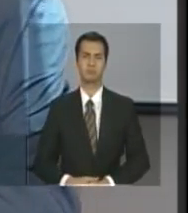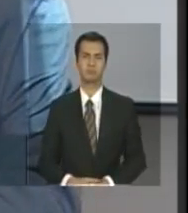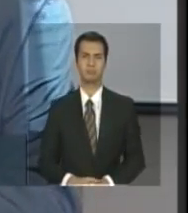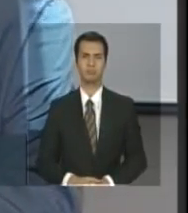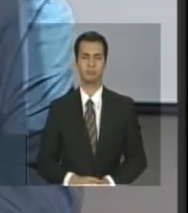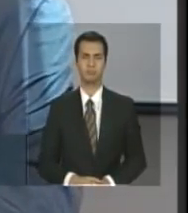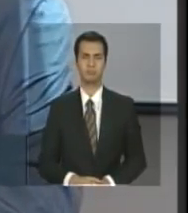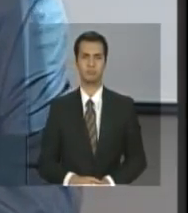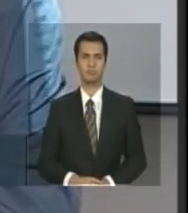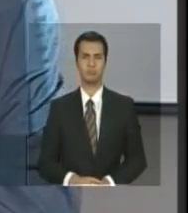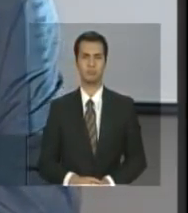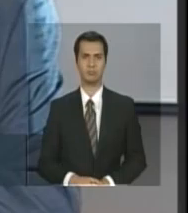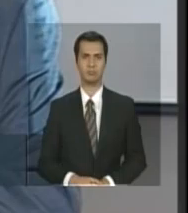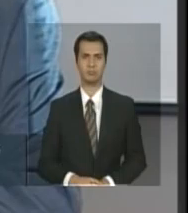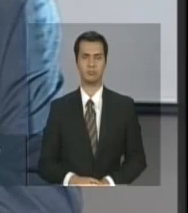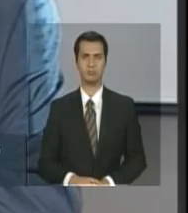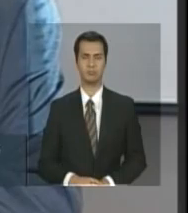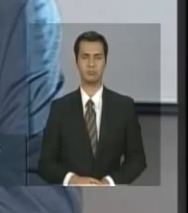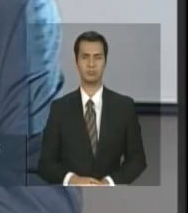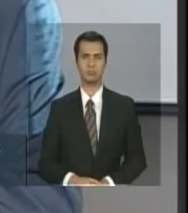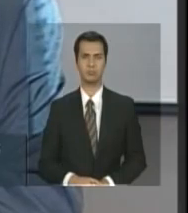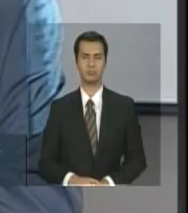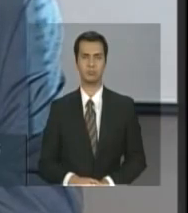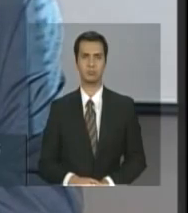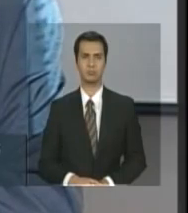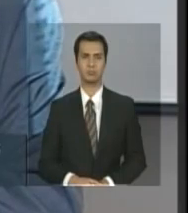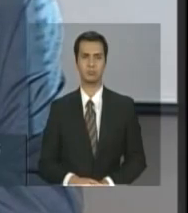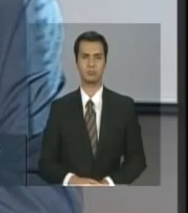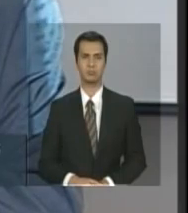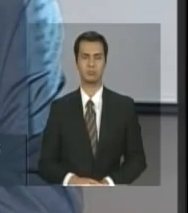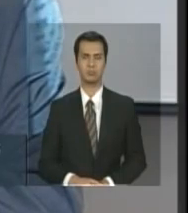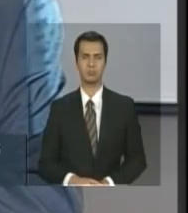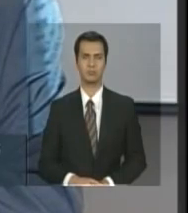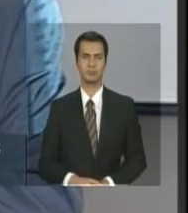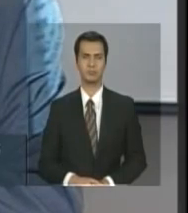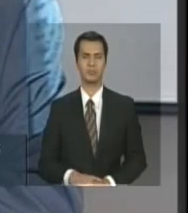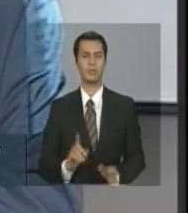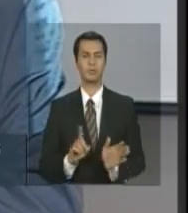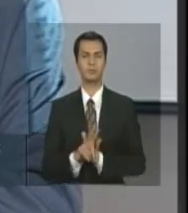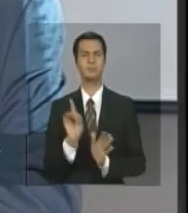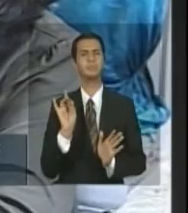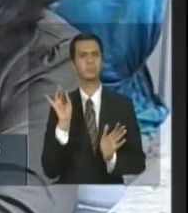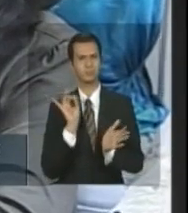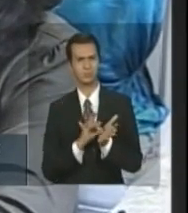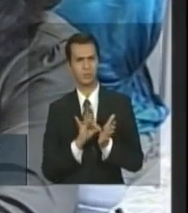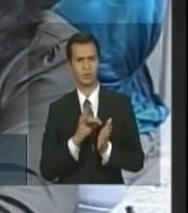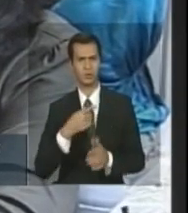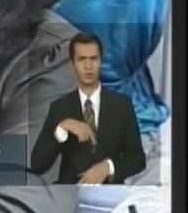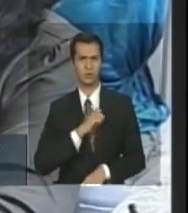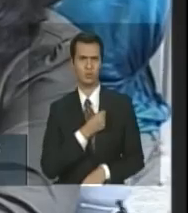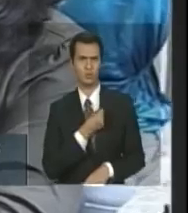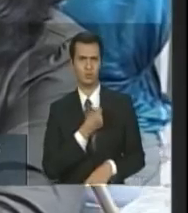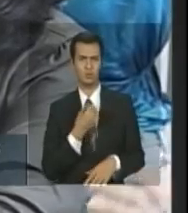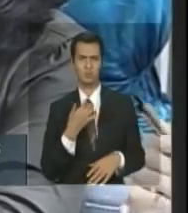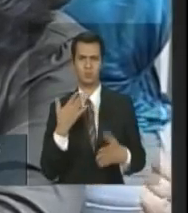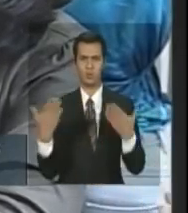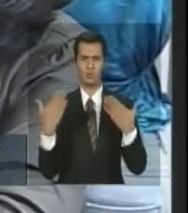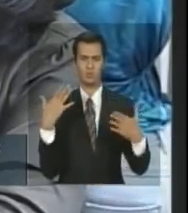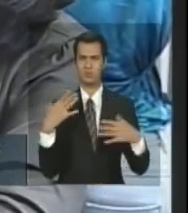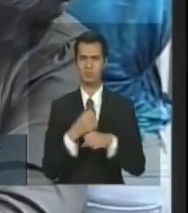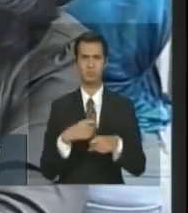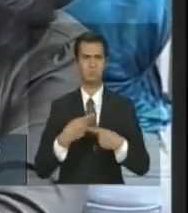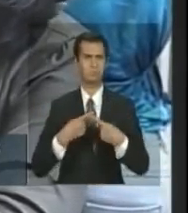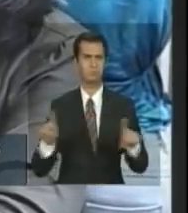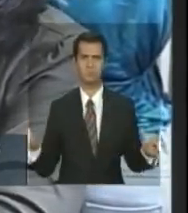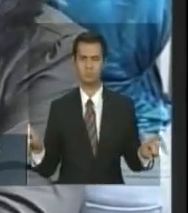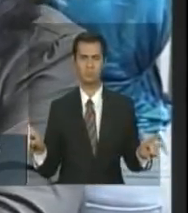nunca vai conseguir comparar um número com outro. Será que nessa conversa que vocês vão ter com o Unicef, vocês vão pedir